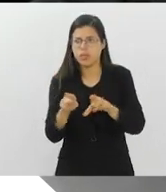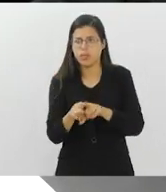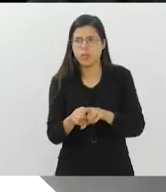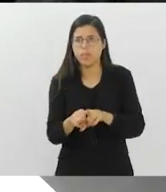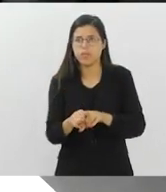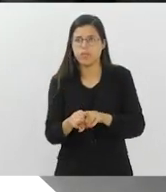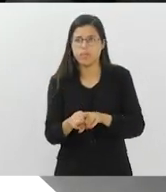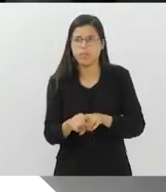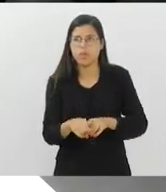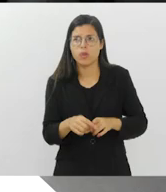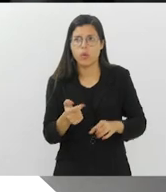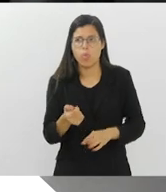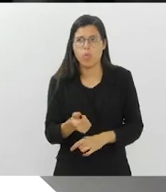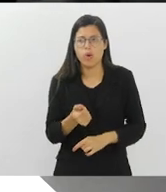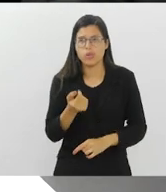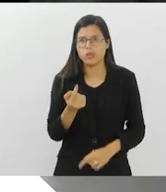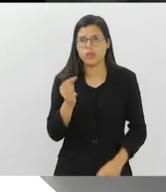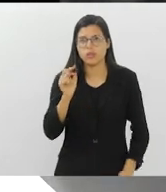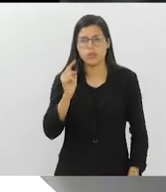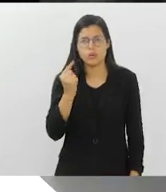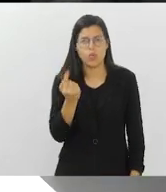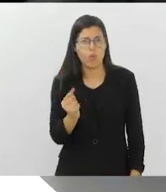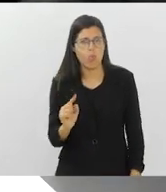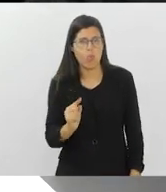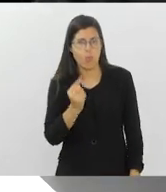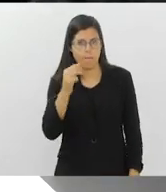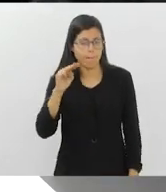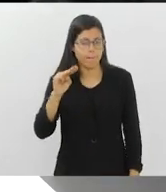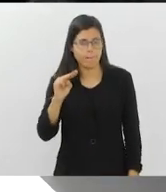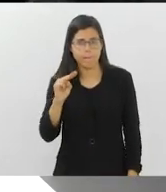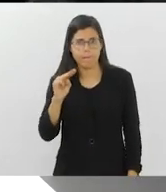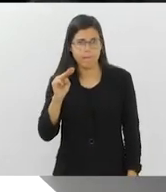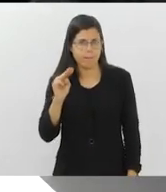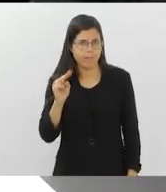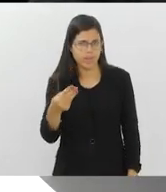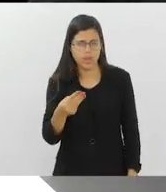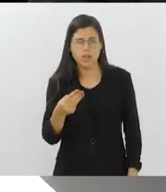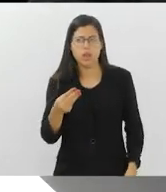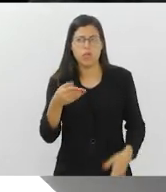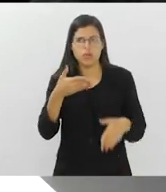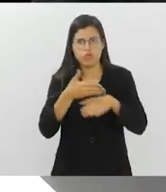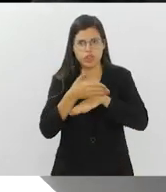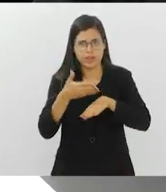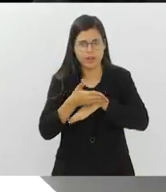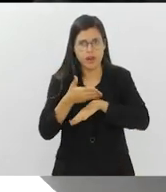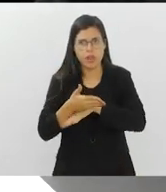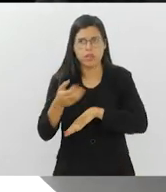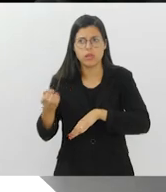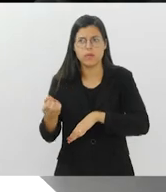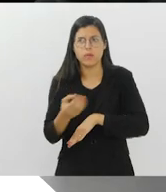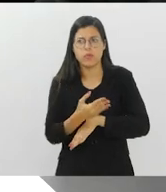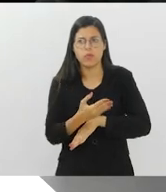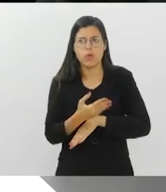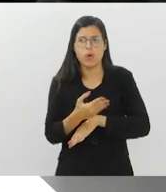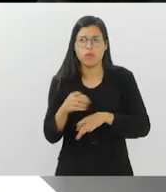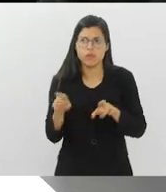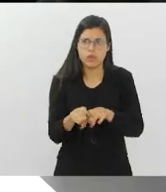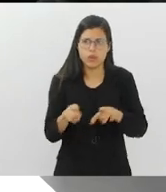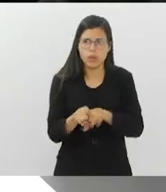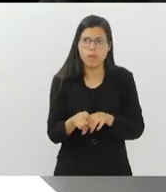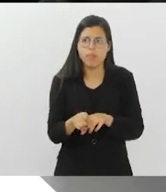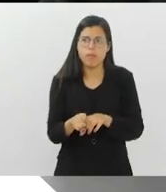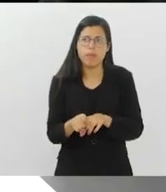setor, quase 1 milhão de novas entradas no setor, como quase outro 1 milhão por mês de